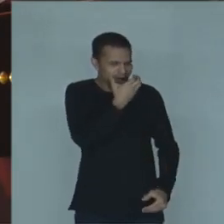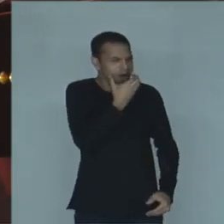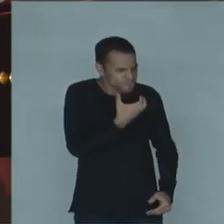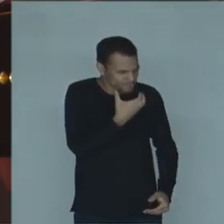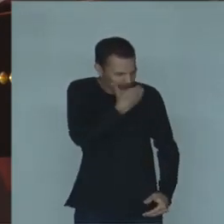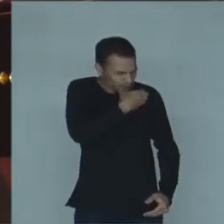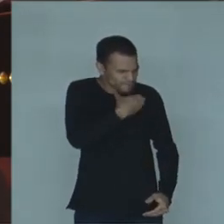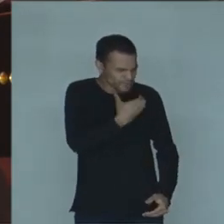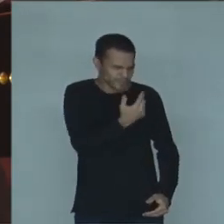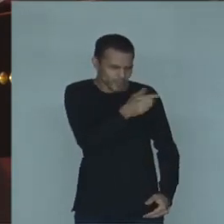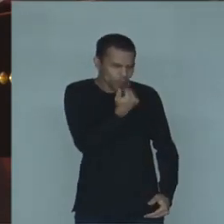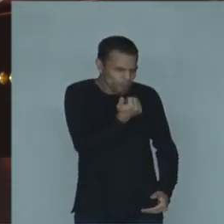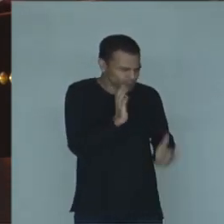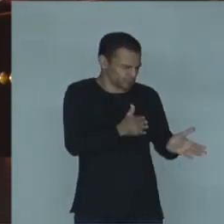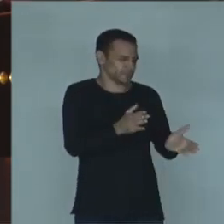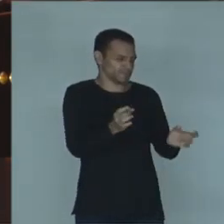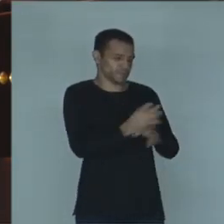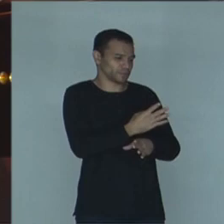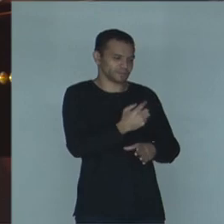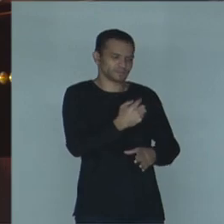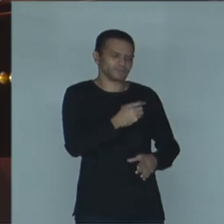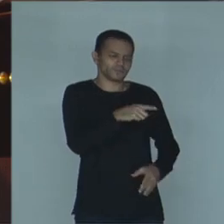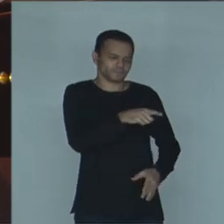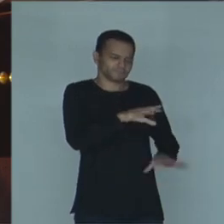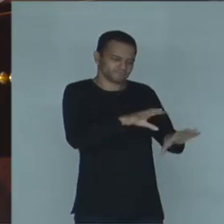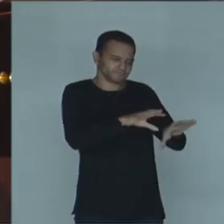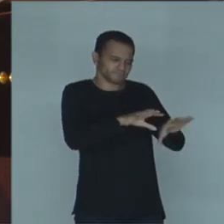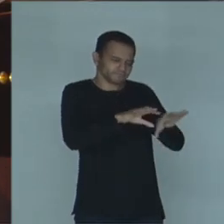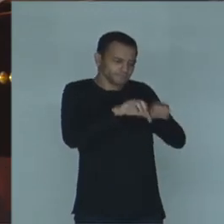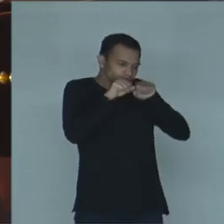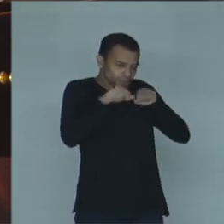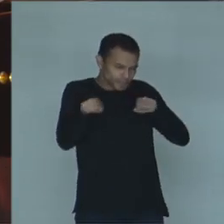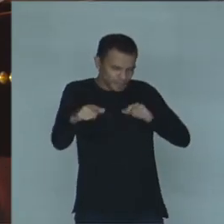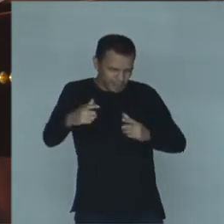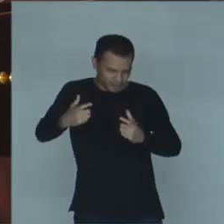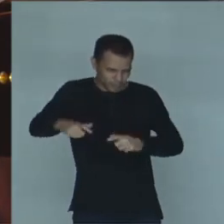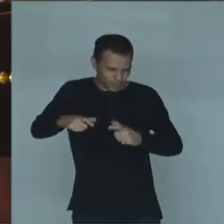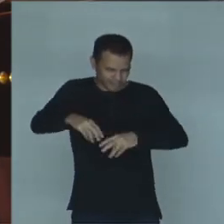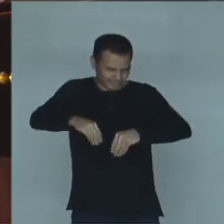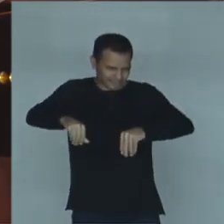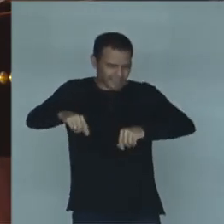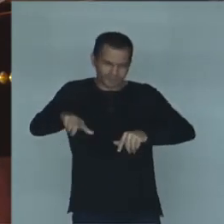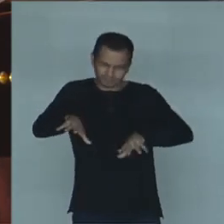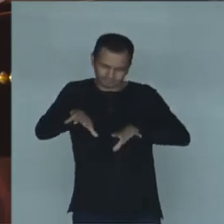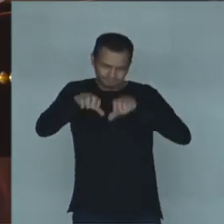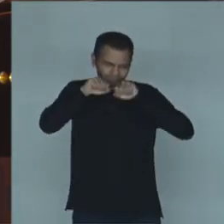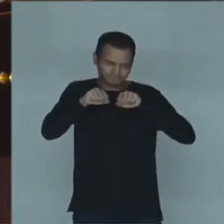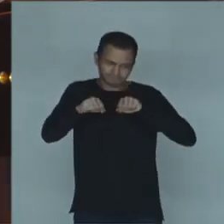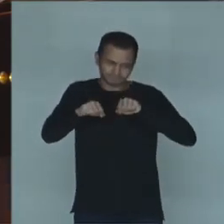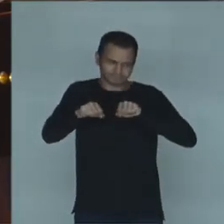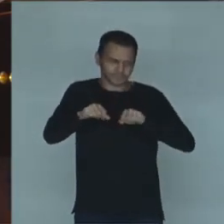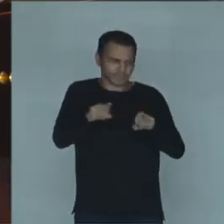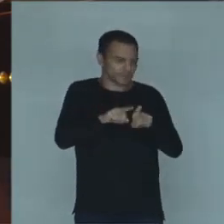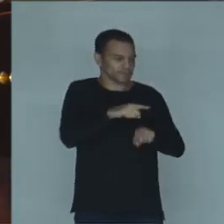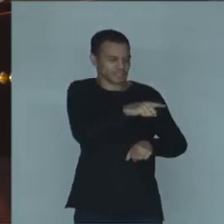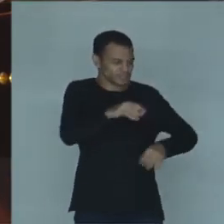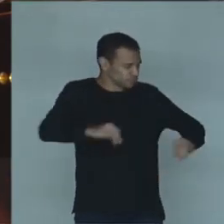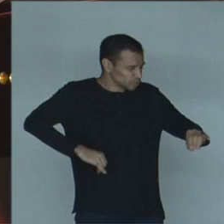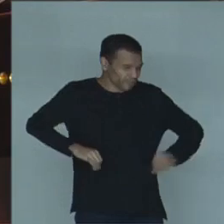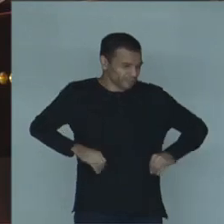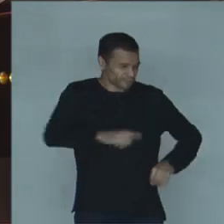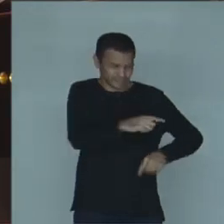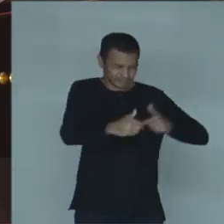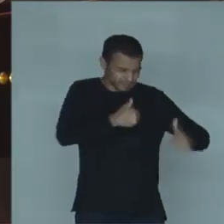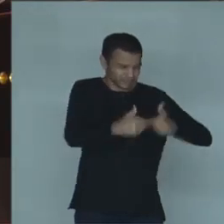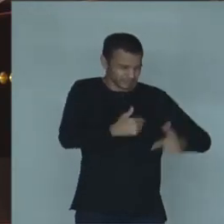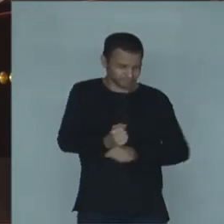árvore da qual ele ordenará que não comesse maldita e a terra por tua causa confronto sofrimento você se alimentará dela